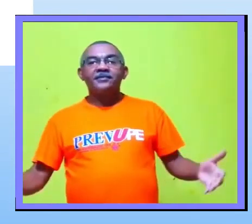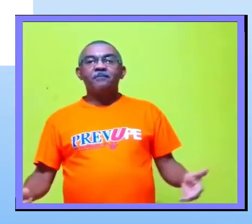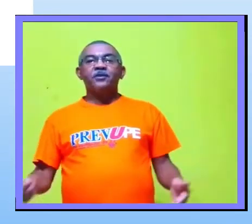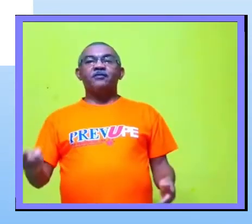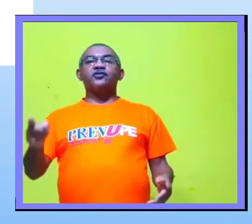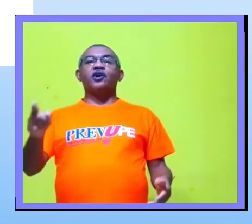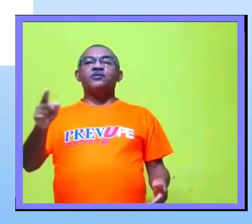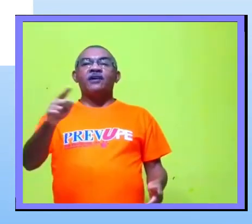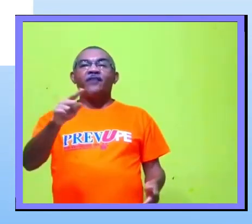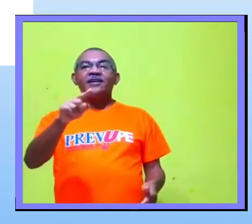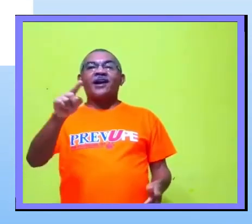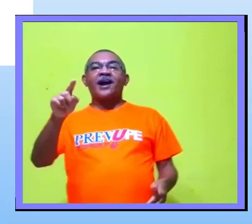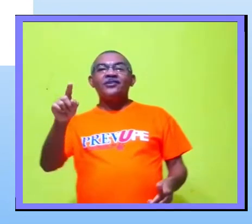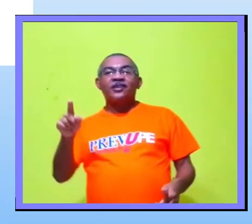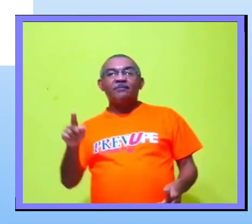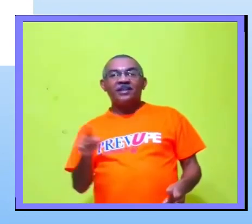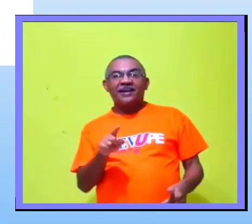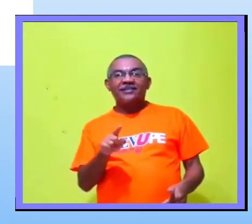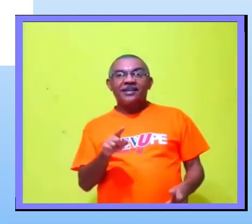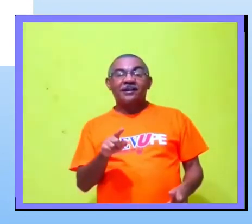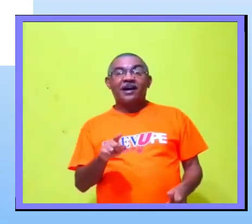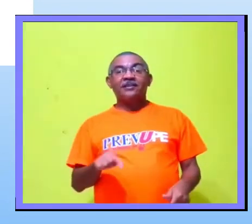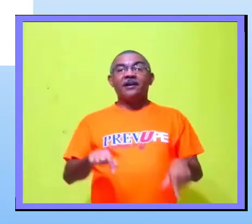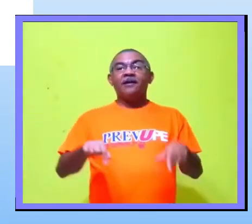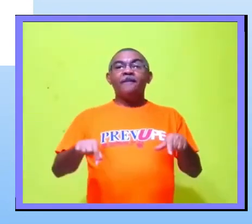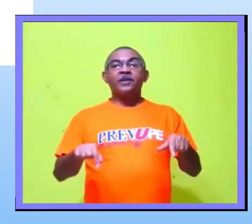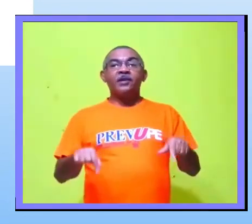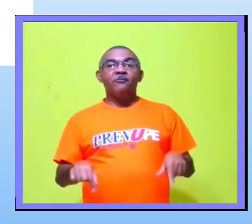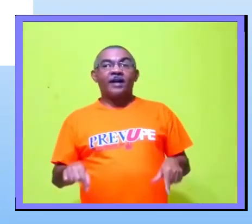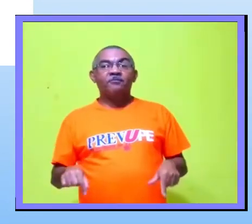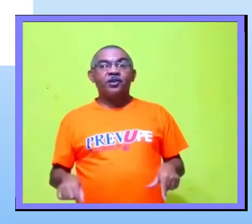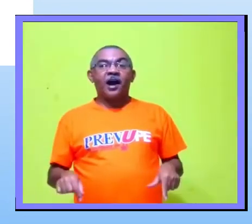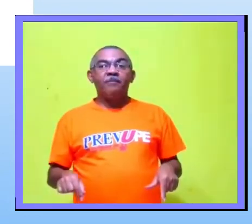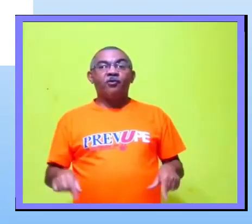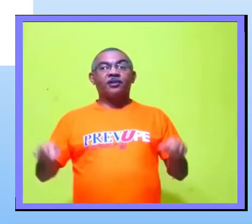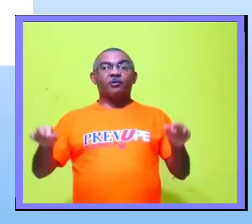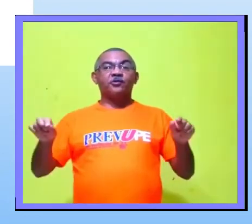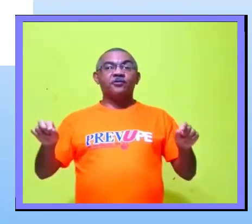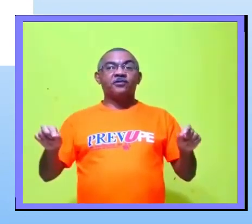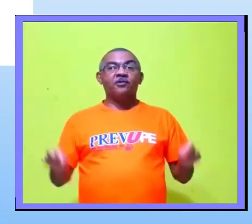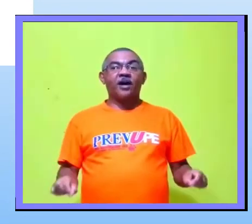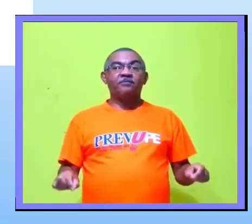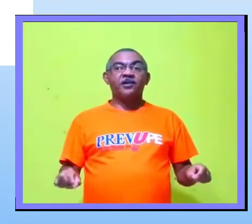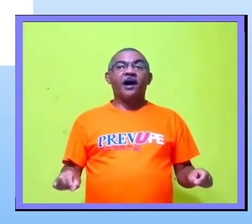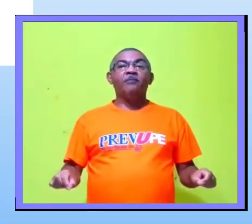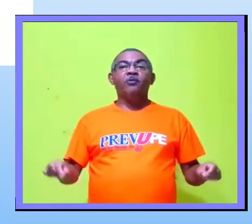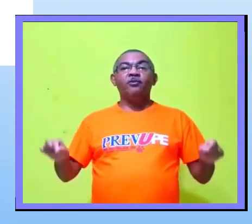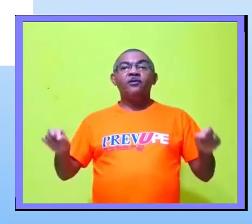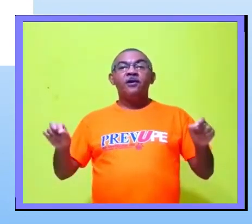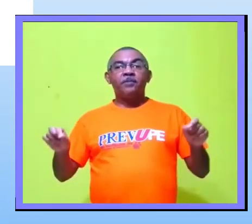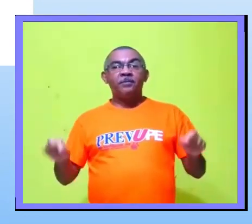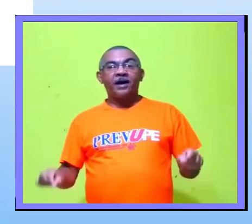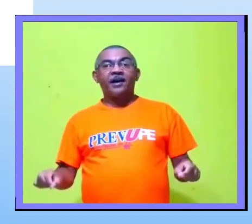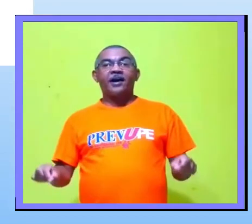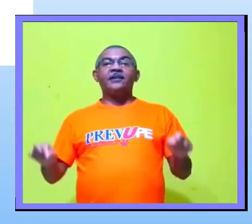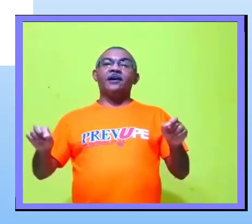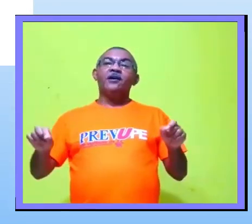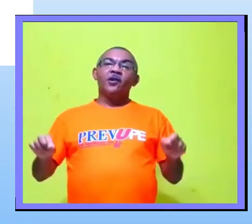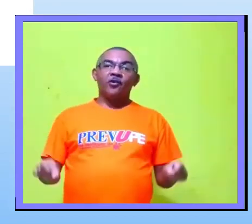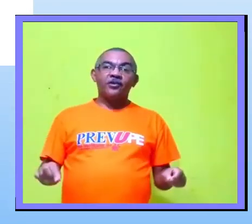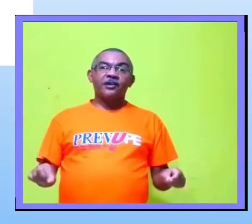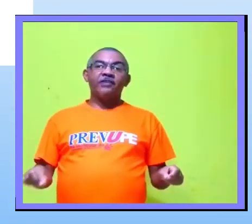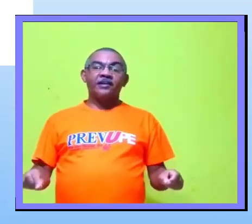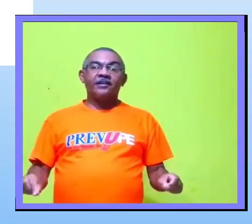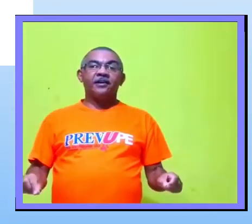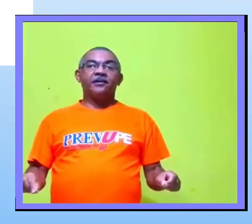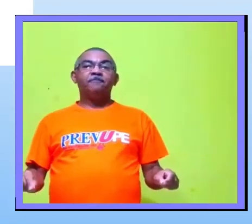A mais simples, se você observar, em cada extremidade dessa cadeia tem um átomo de carbono, então são 5 átomos de carbono primário na cadeia,